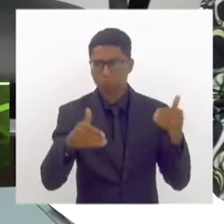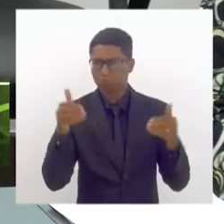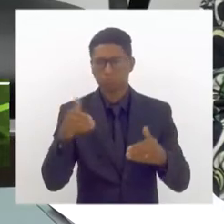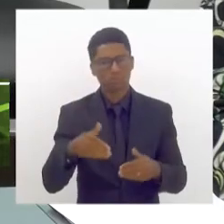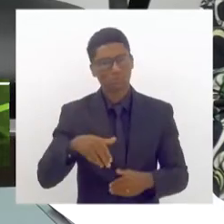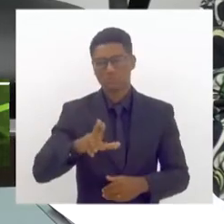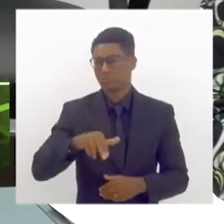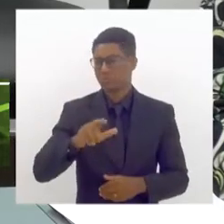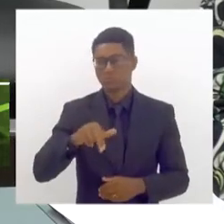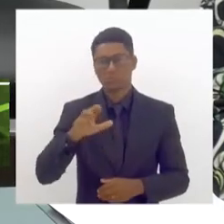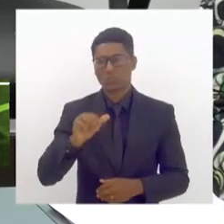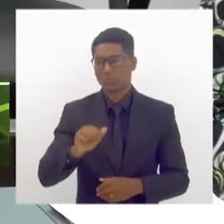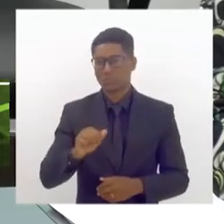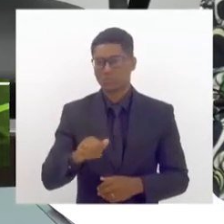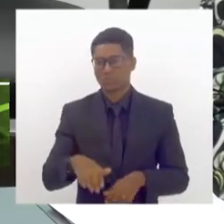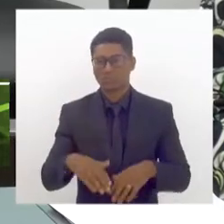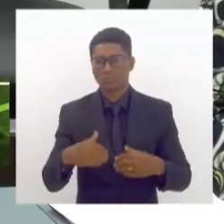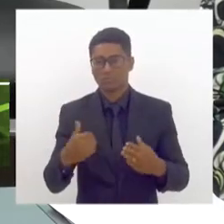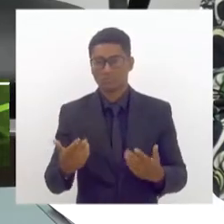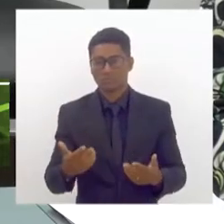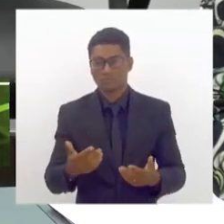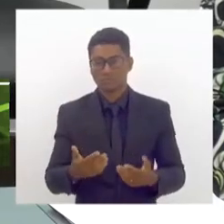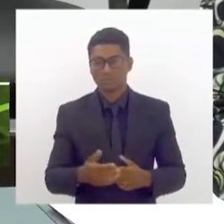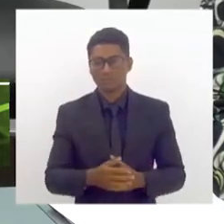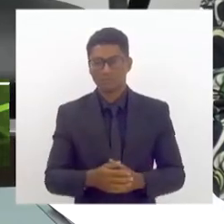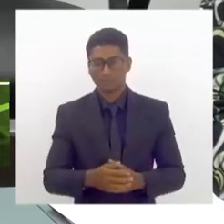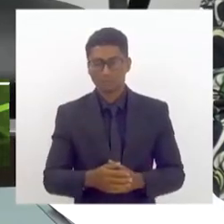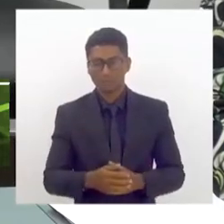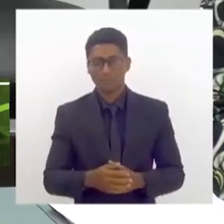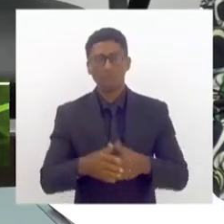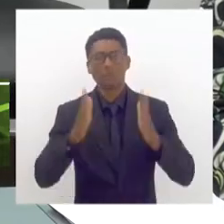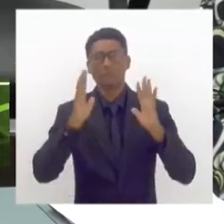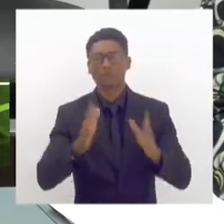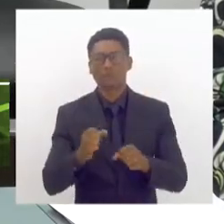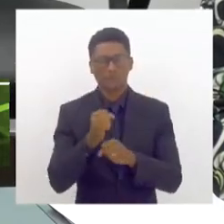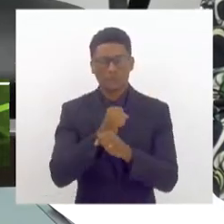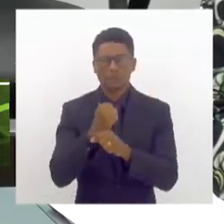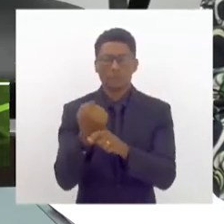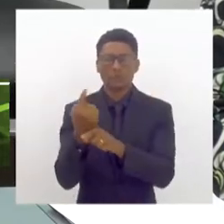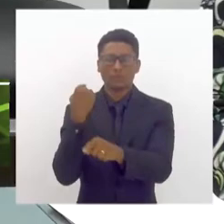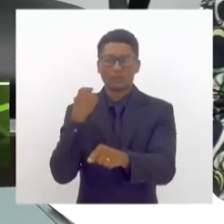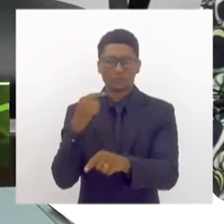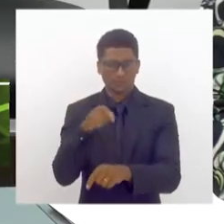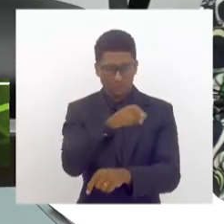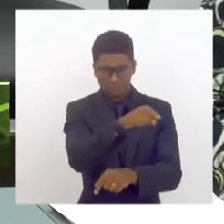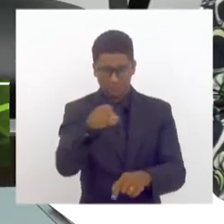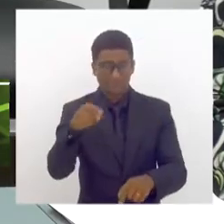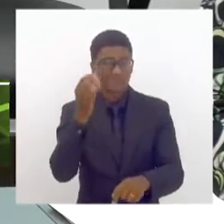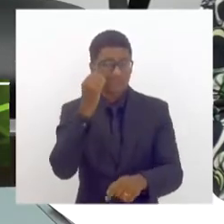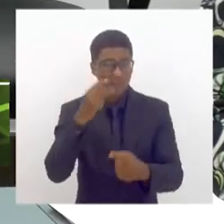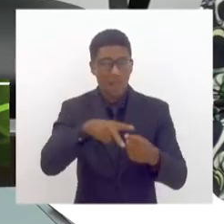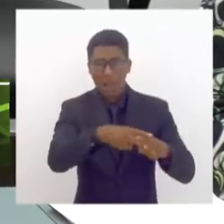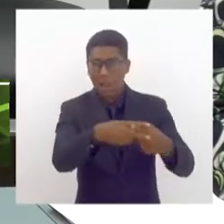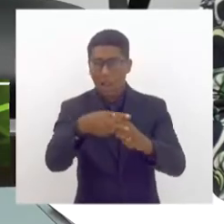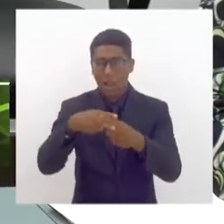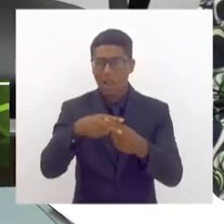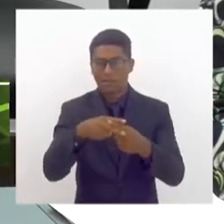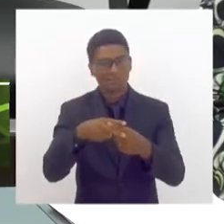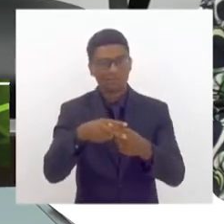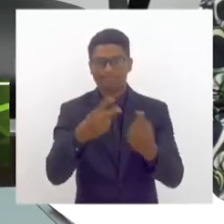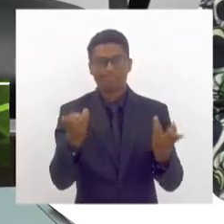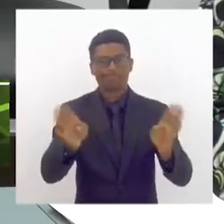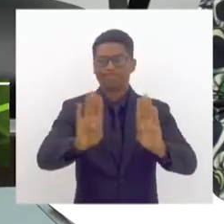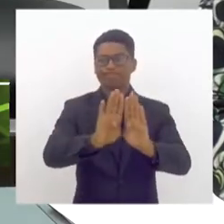uma tentativa de reforma, há muito tempo atrás, ela ficou inacessível. Então, nós temos